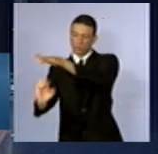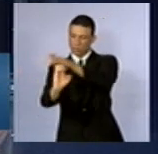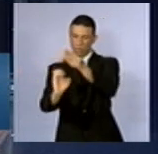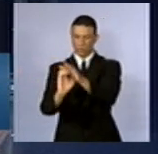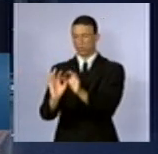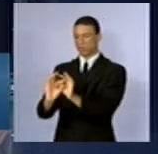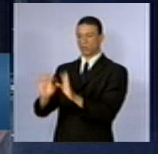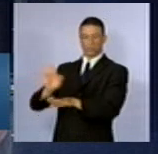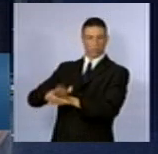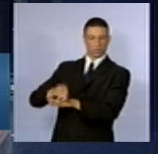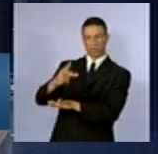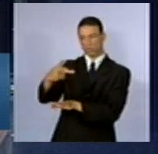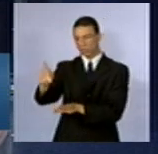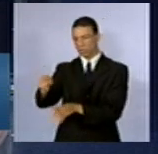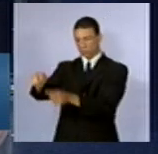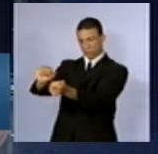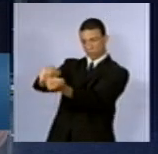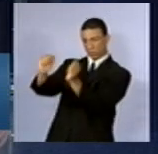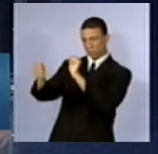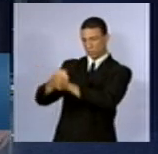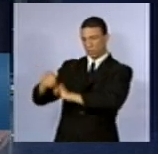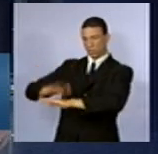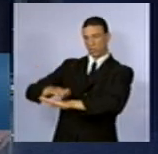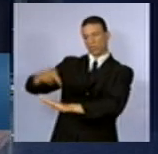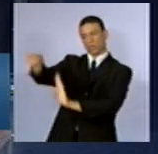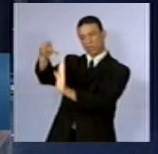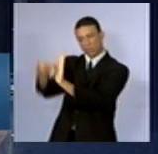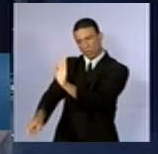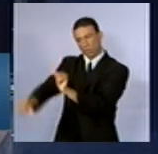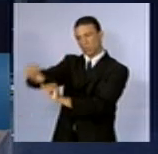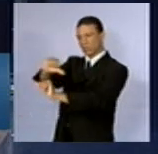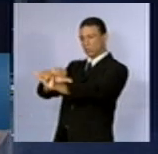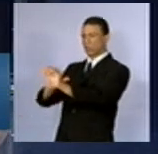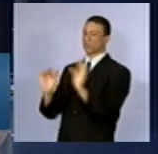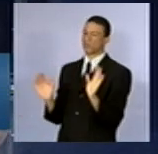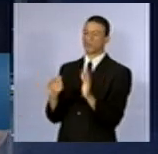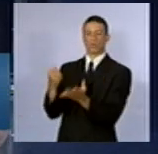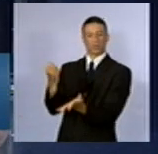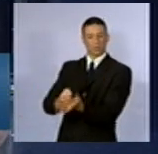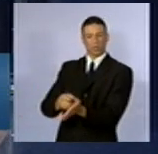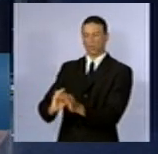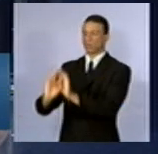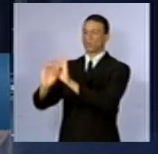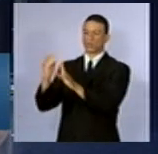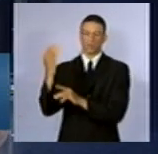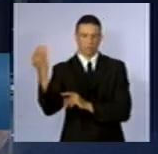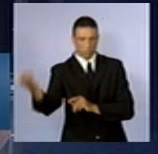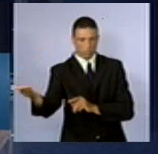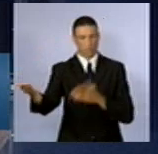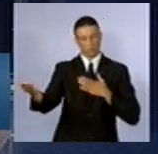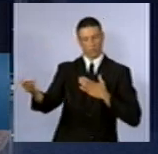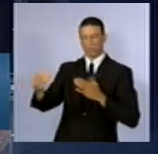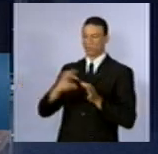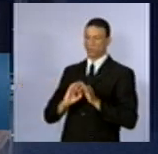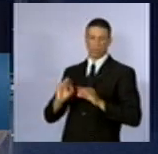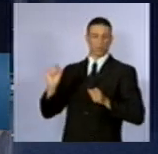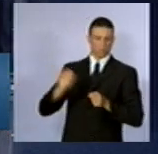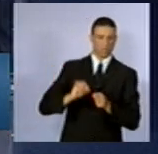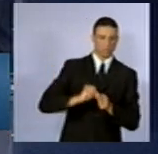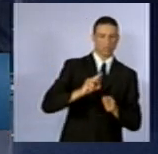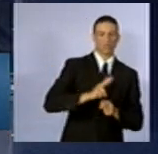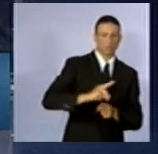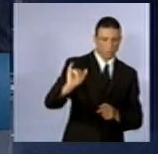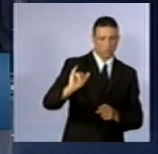bem modificar os padrões de projeto, vão ser autorizados a fazer a obra dessa forma e faremos.